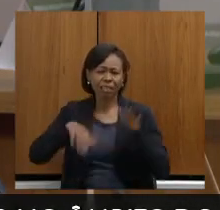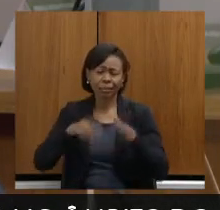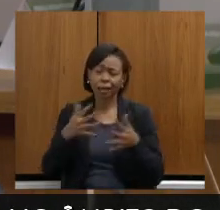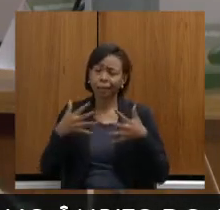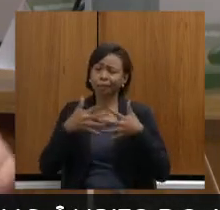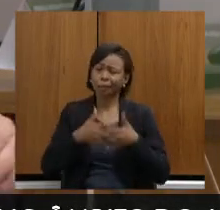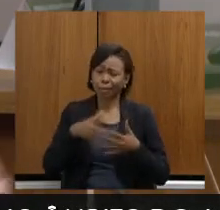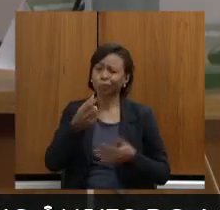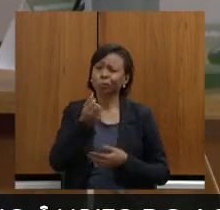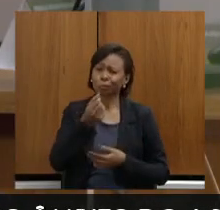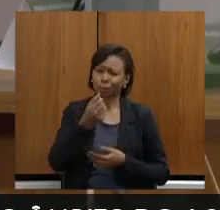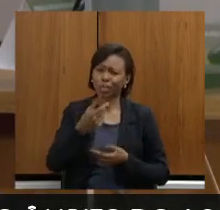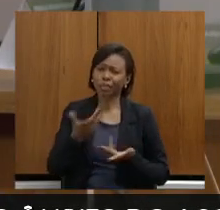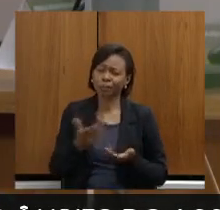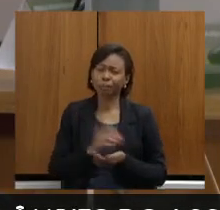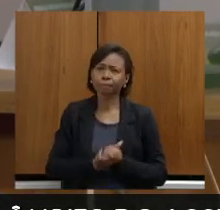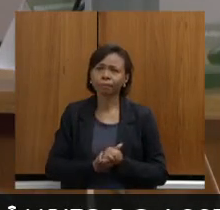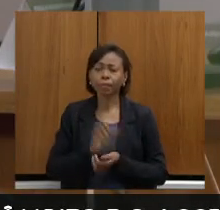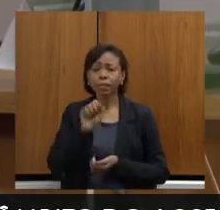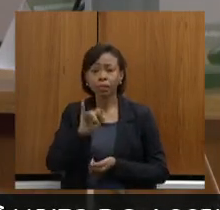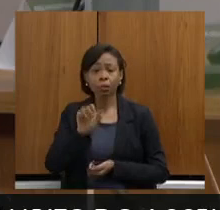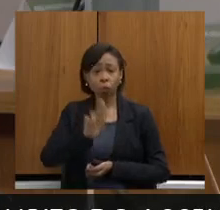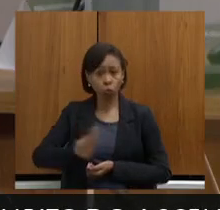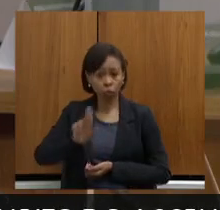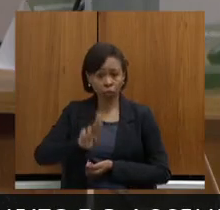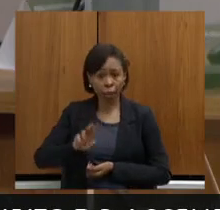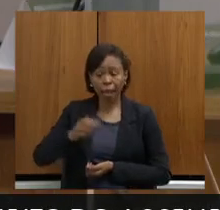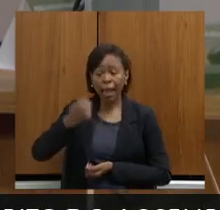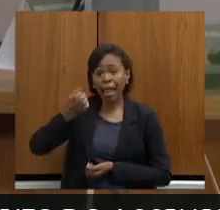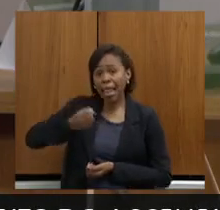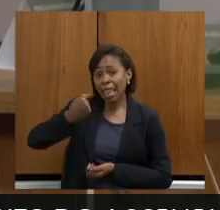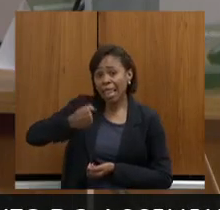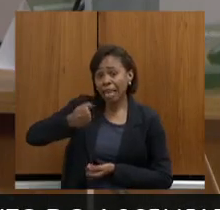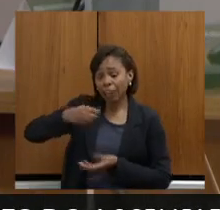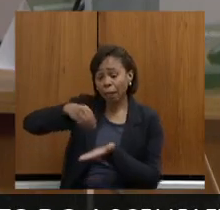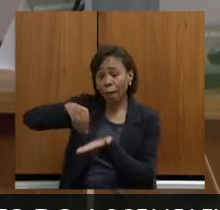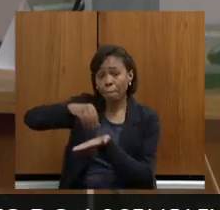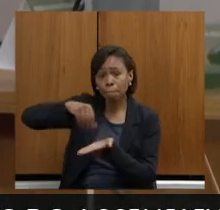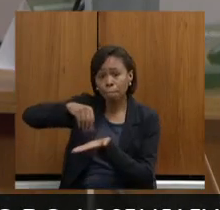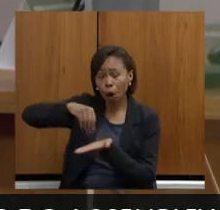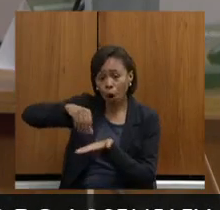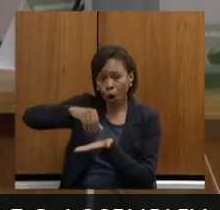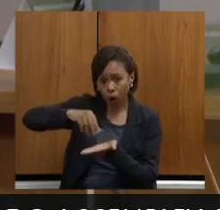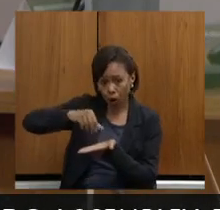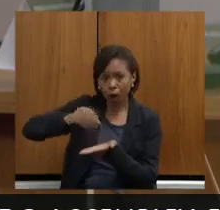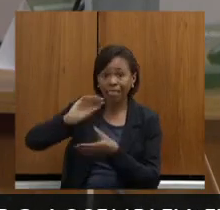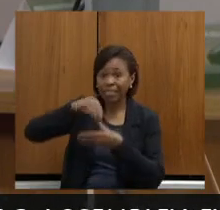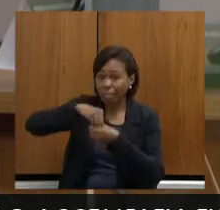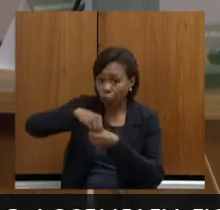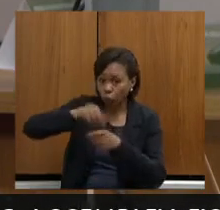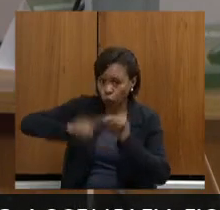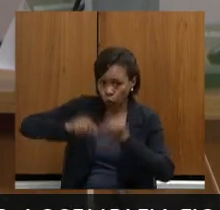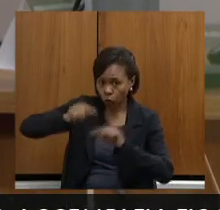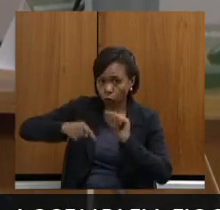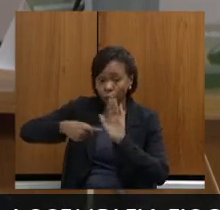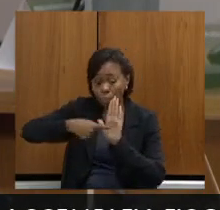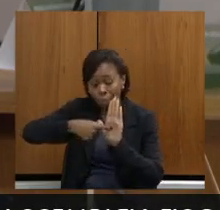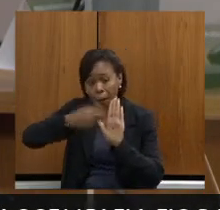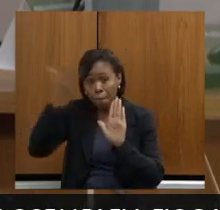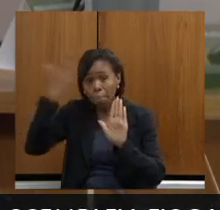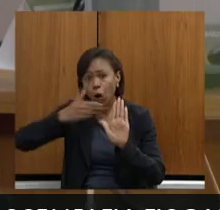que quando utilizarem leite em pó importado em produtos Isso deve ser informado na caixa